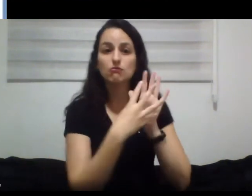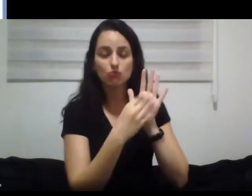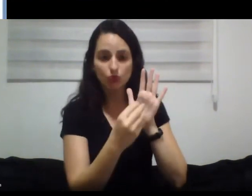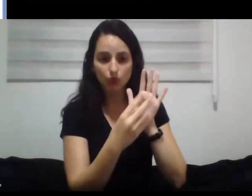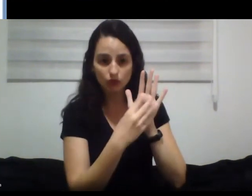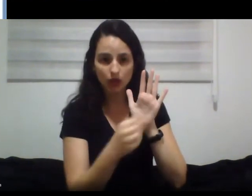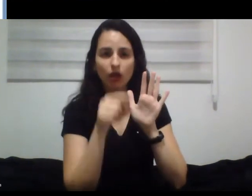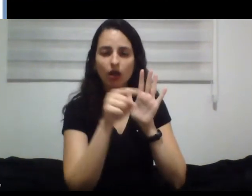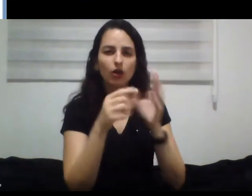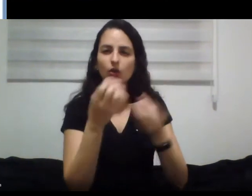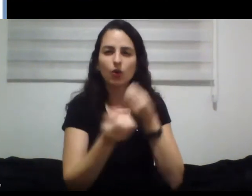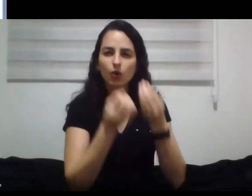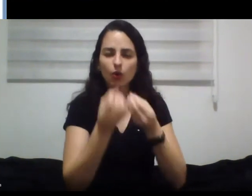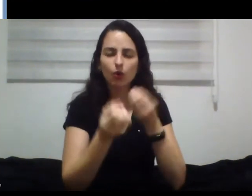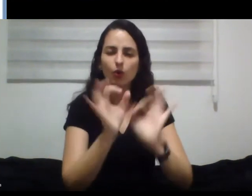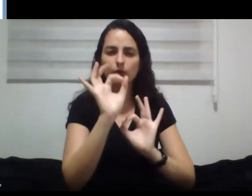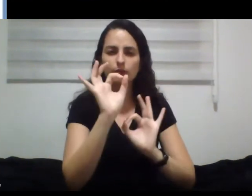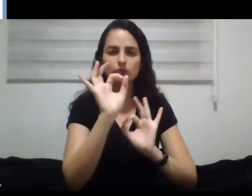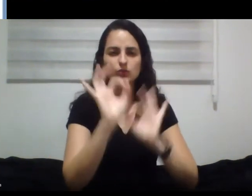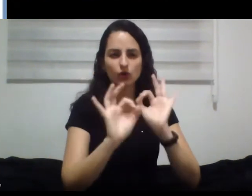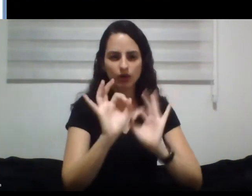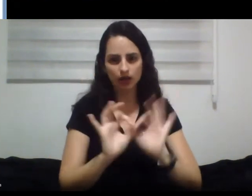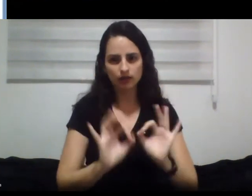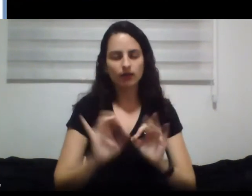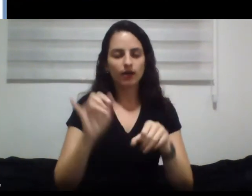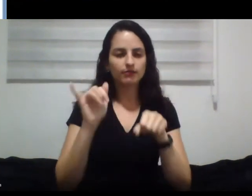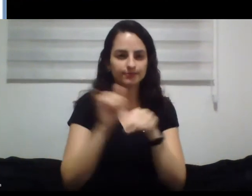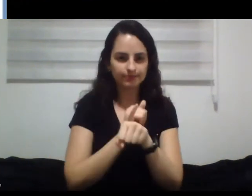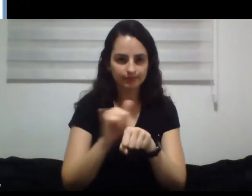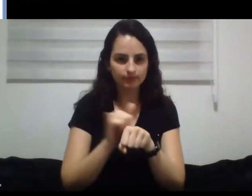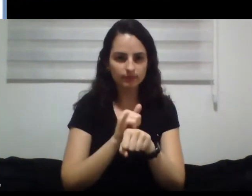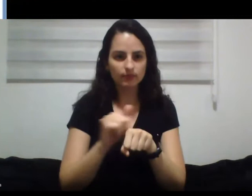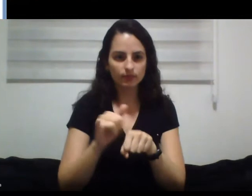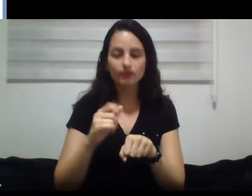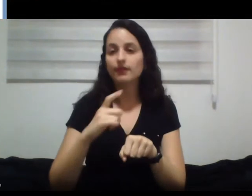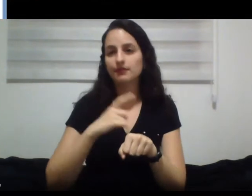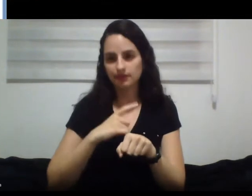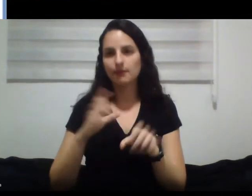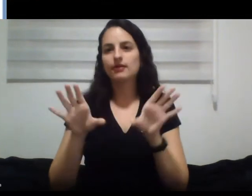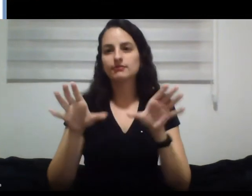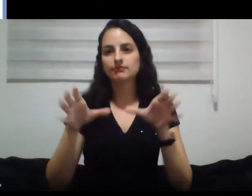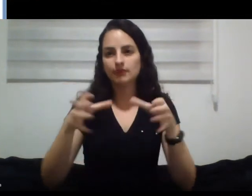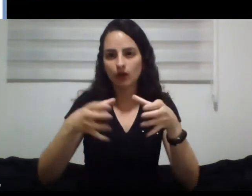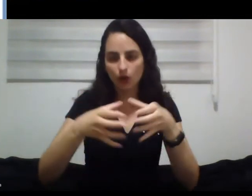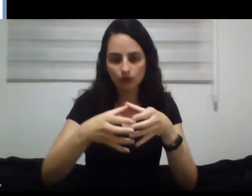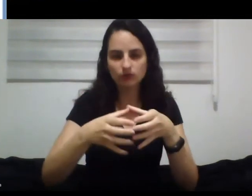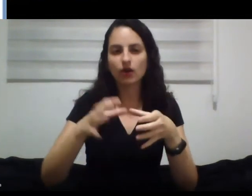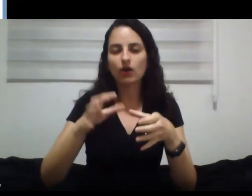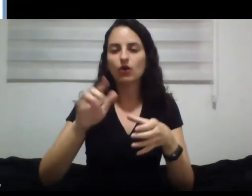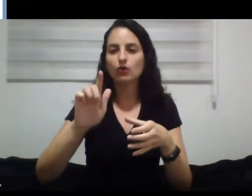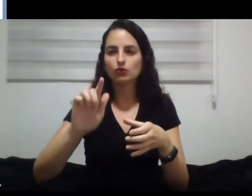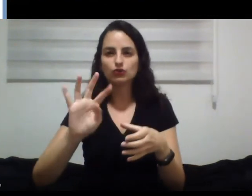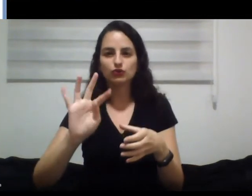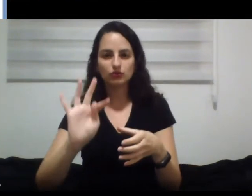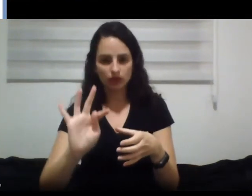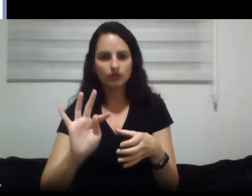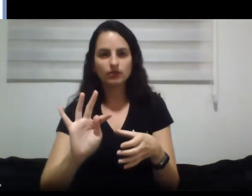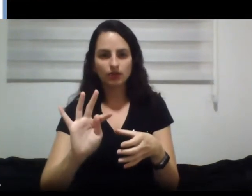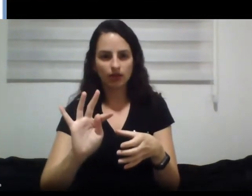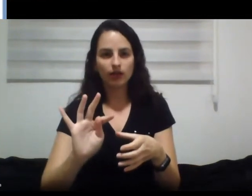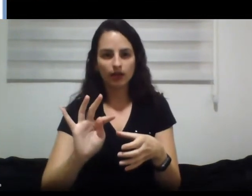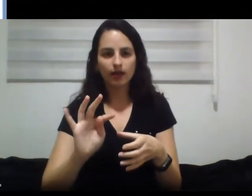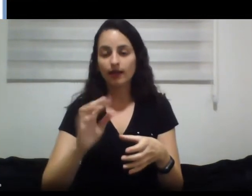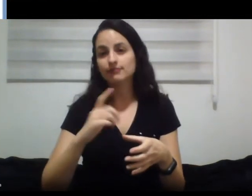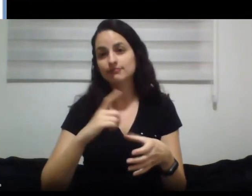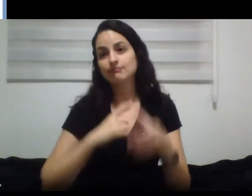é uma questão, problema, elaboração de resposta argumentativa. Pode ser também resposta a uma atividade de questões de múltipla escolha, elaboração